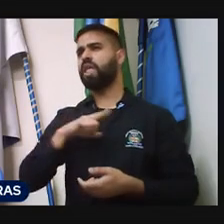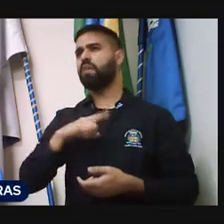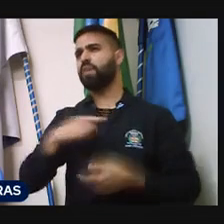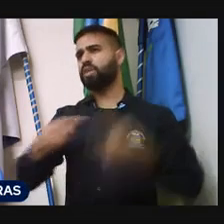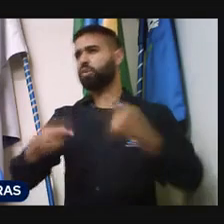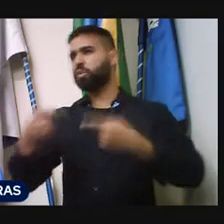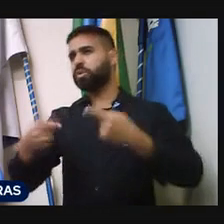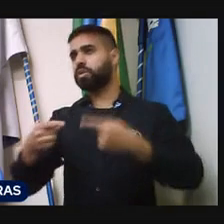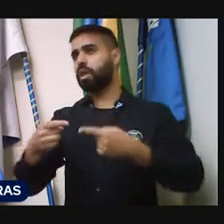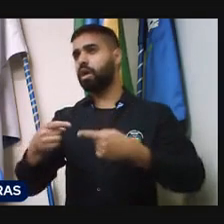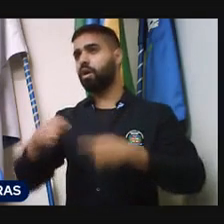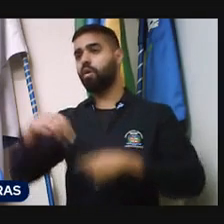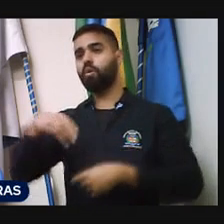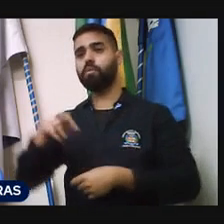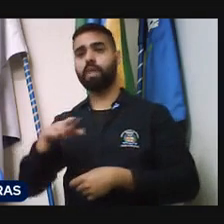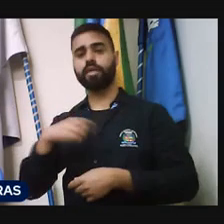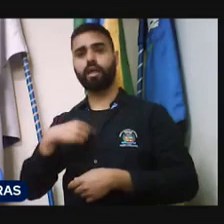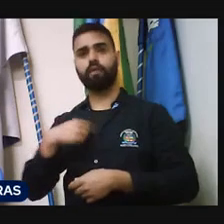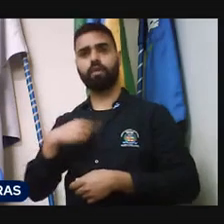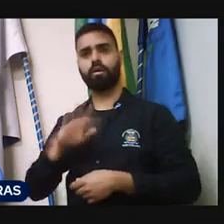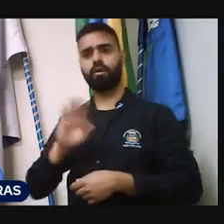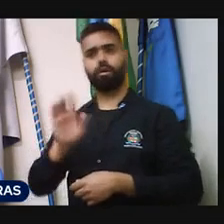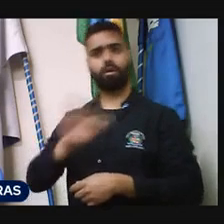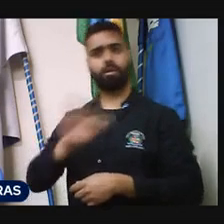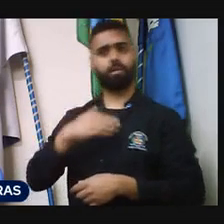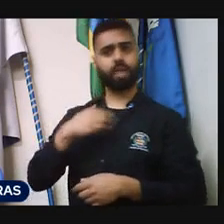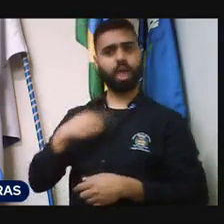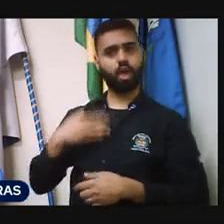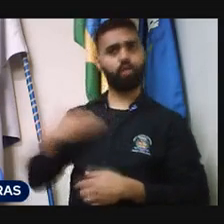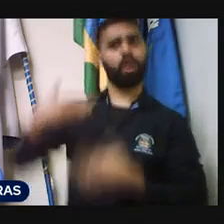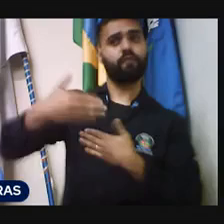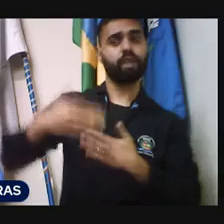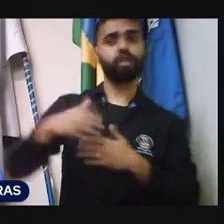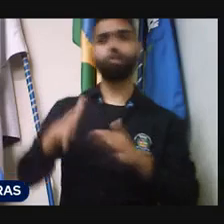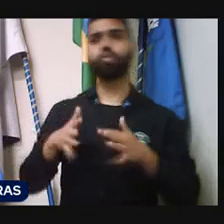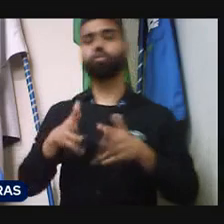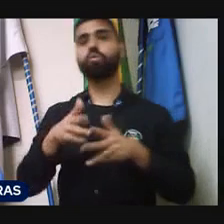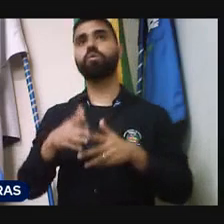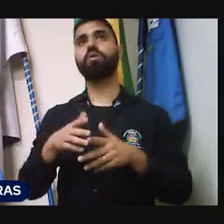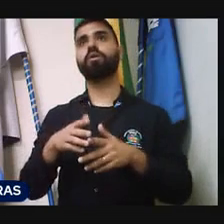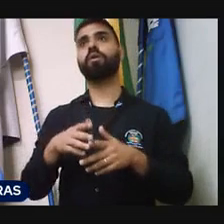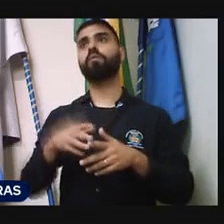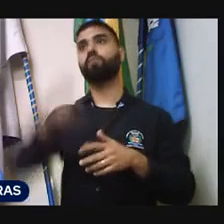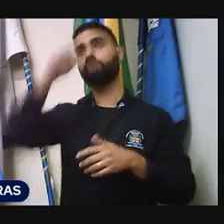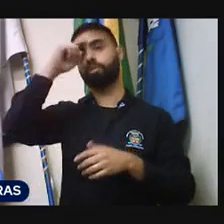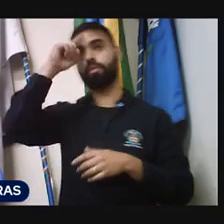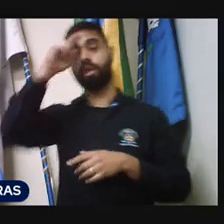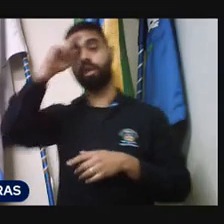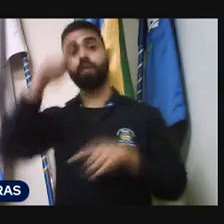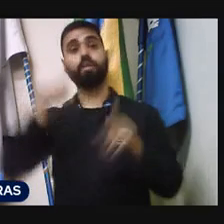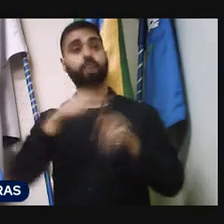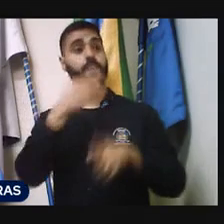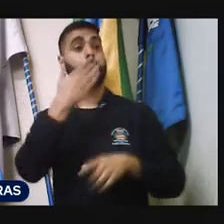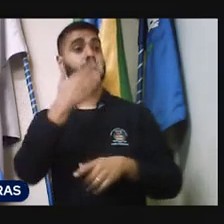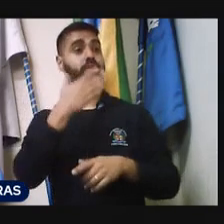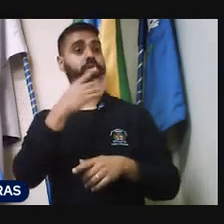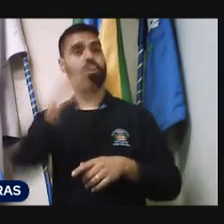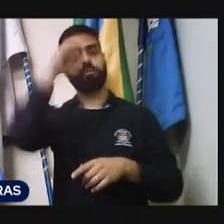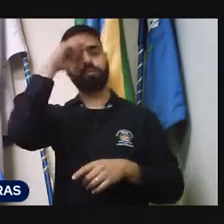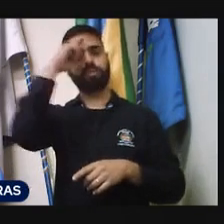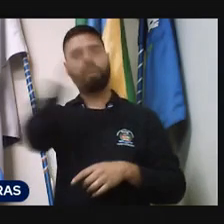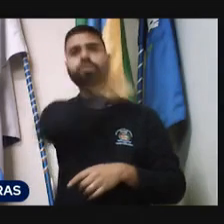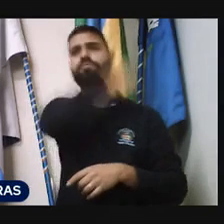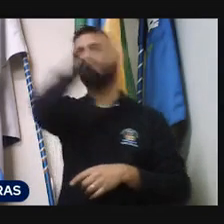o lava na frente e tudo que ia para o hospital Gustavo Monteiro Marcelo também pedia para o Hospital de Santa Isabel